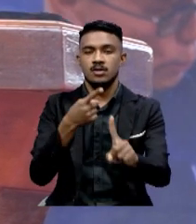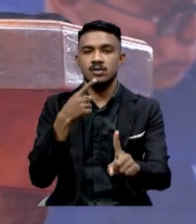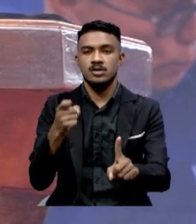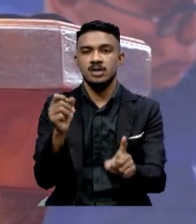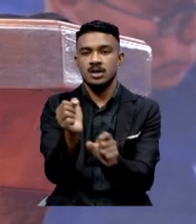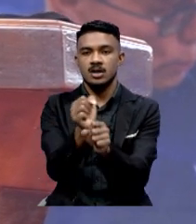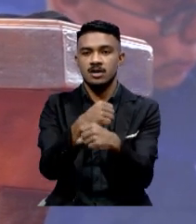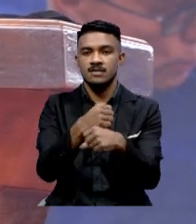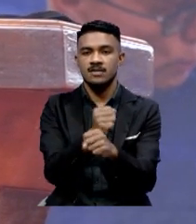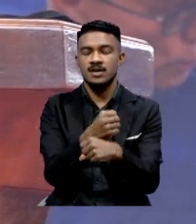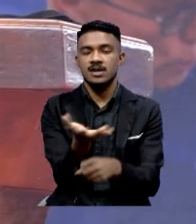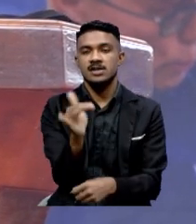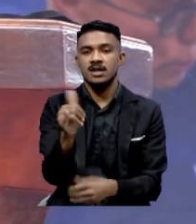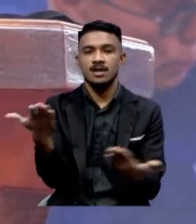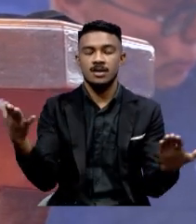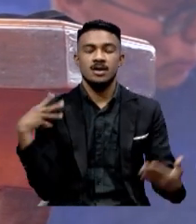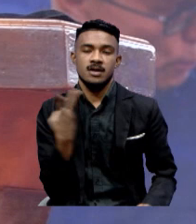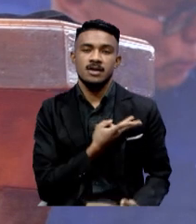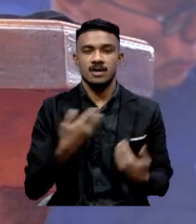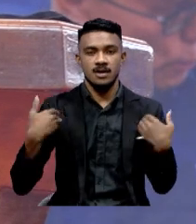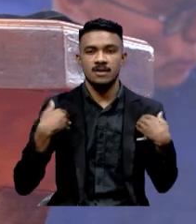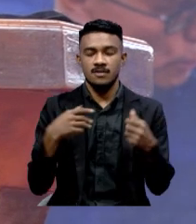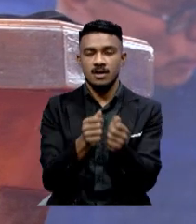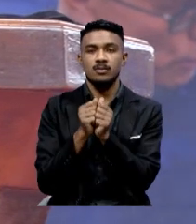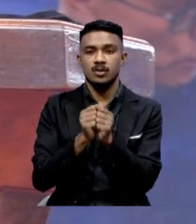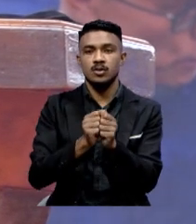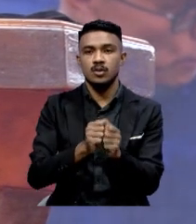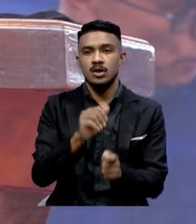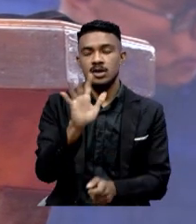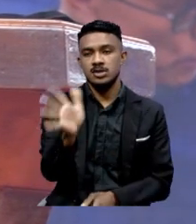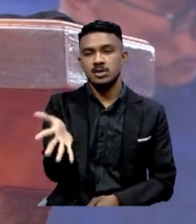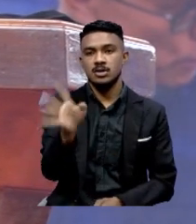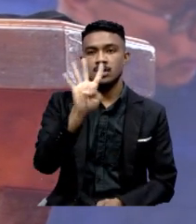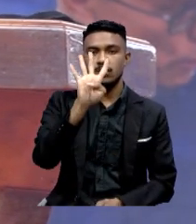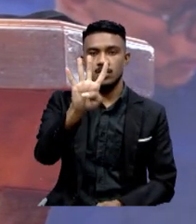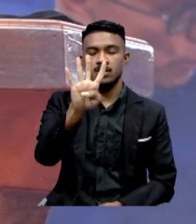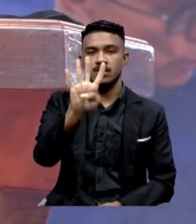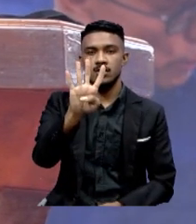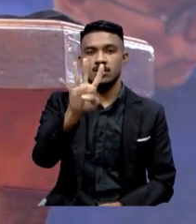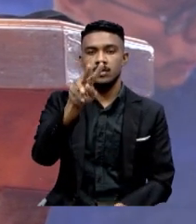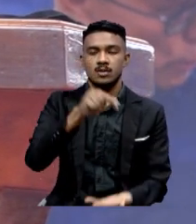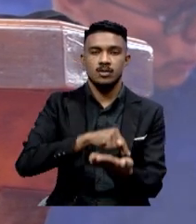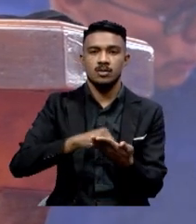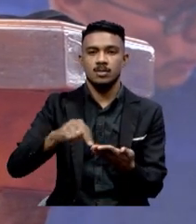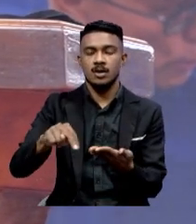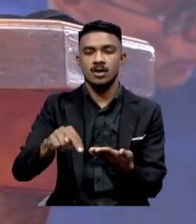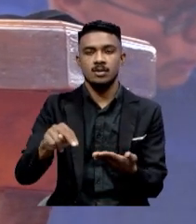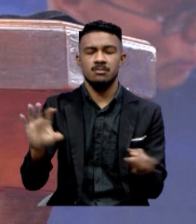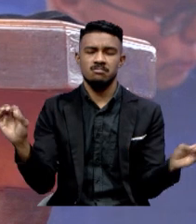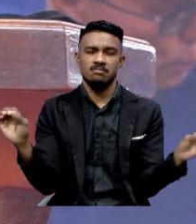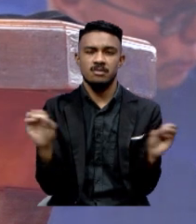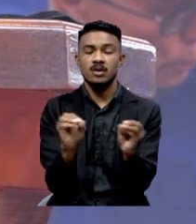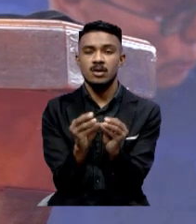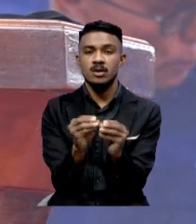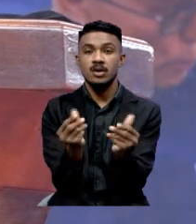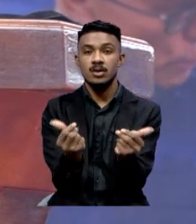café sirenebe itaia e na total há muito que 54 número lá não